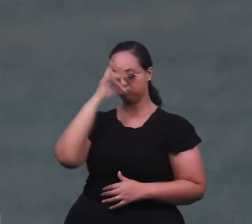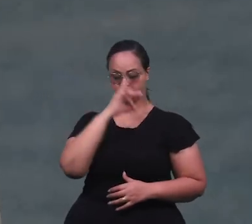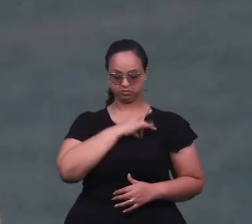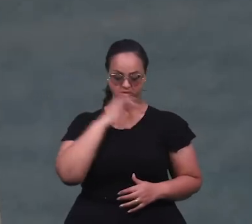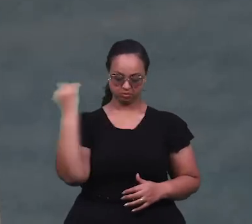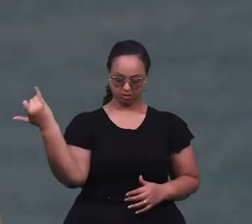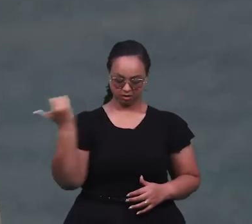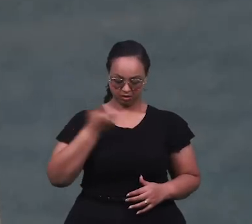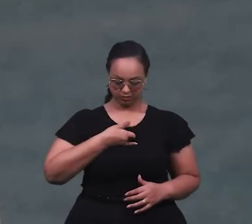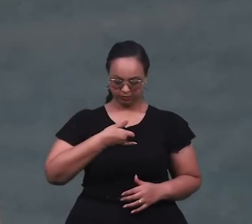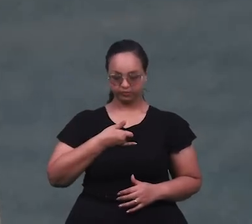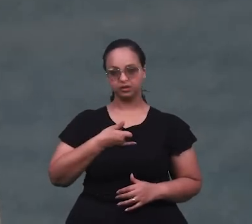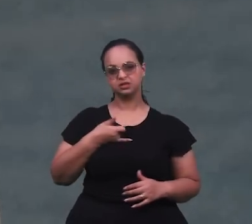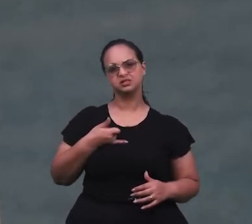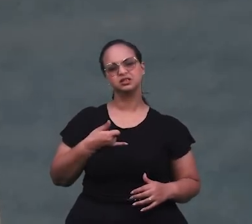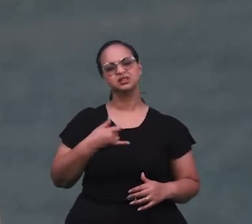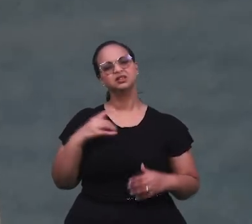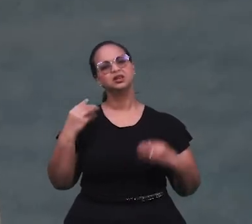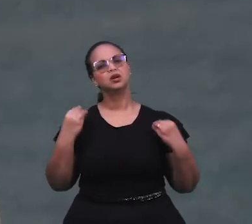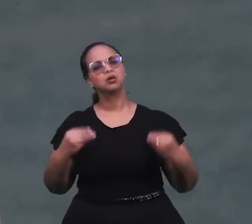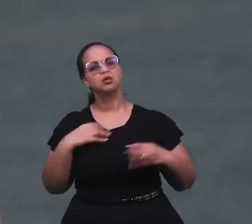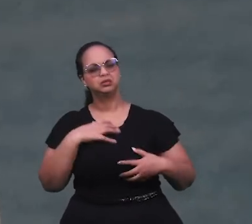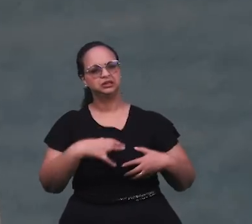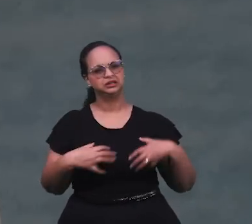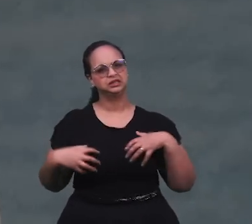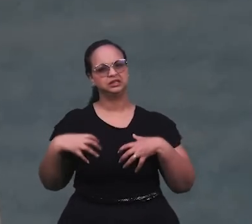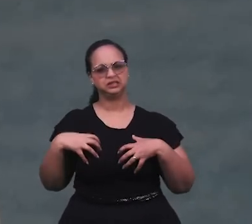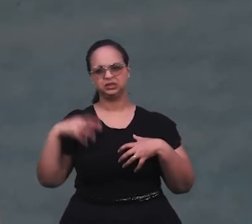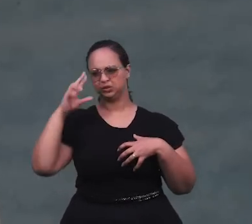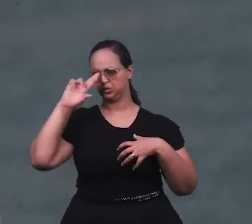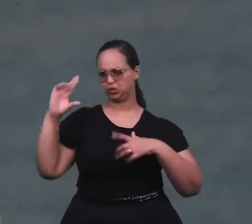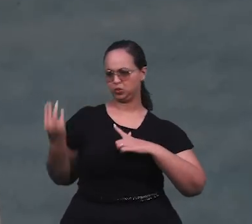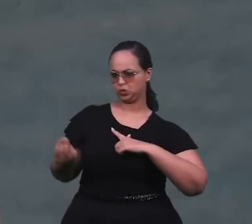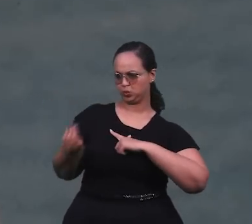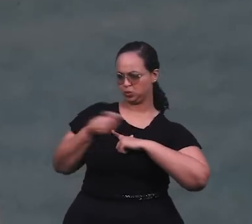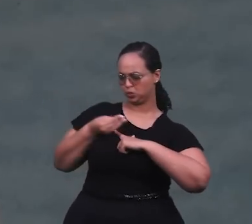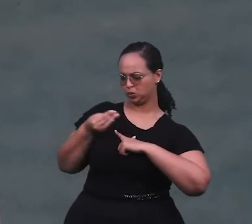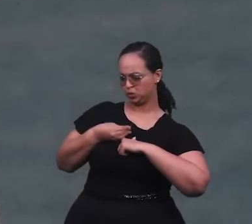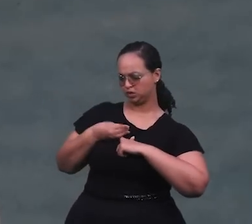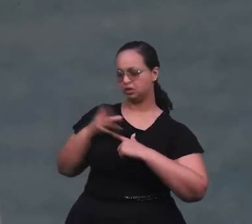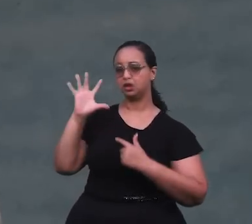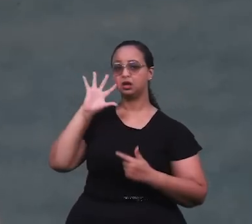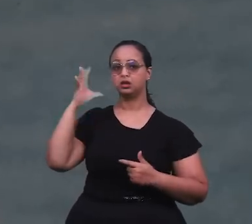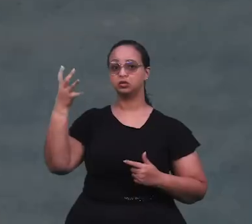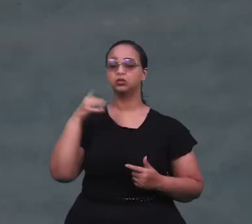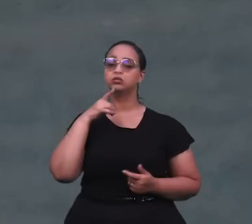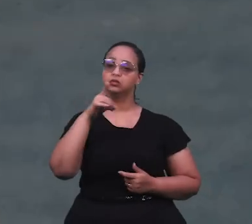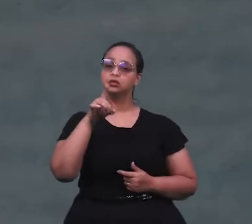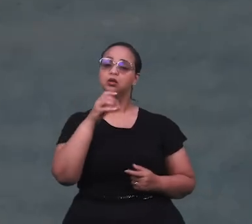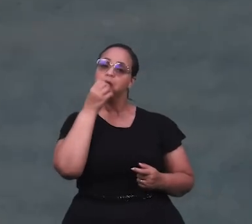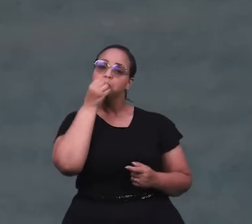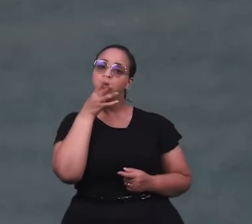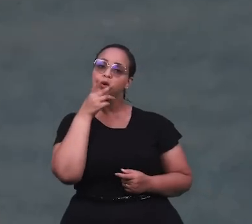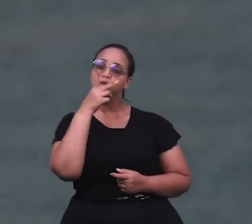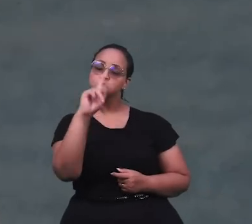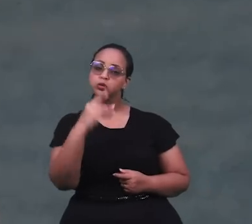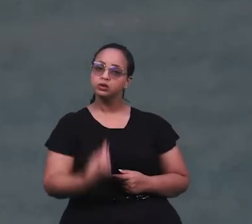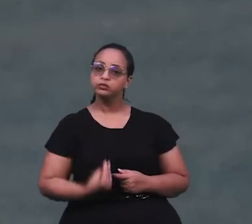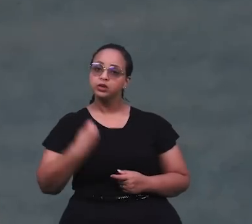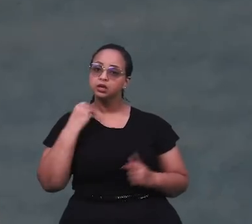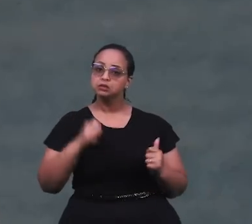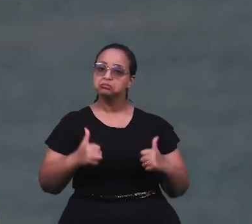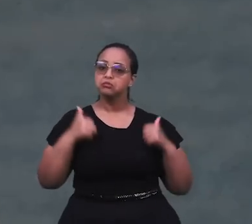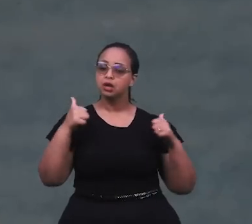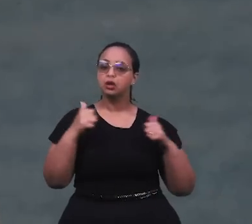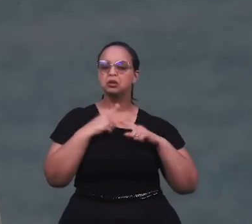e lidamos com a mágoa e cuidamos e resolvemos aquela mágoa, isso faz bem para a gente. Então isso é amor